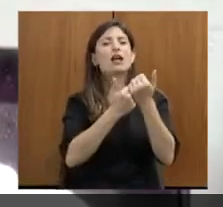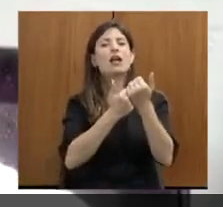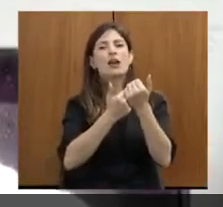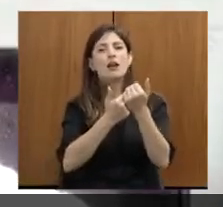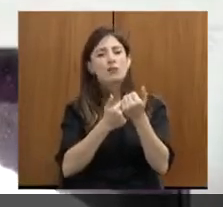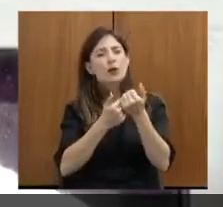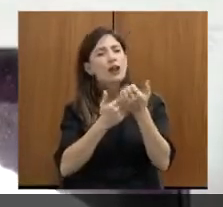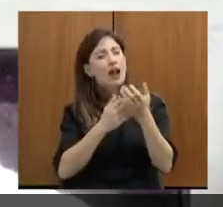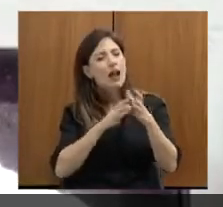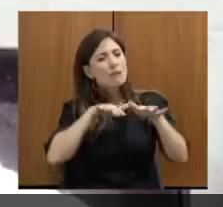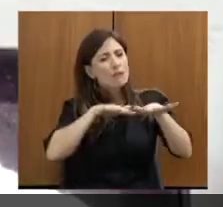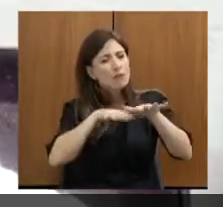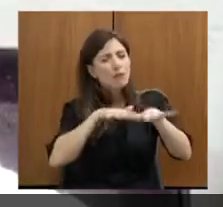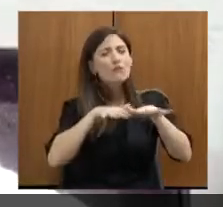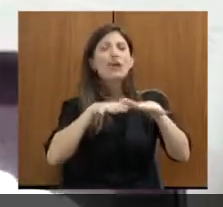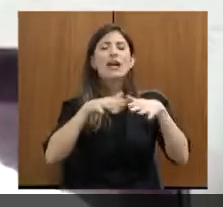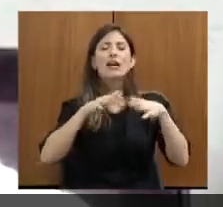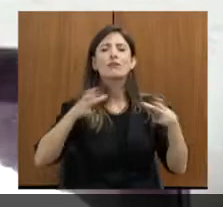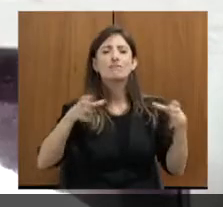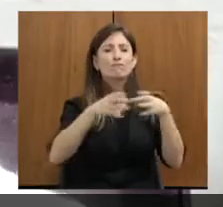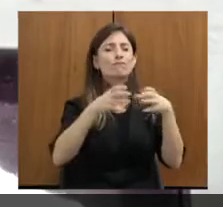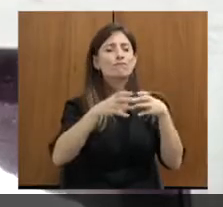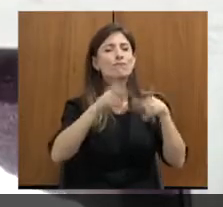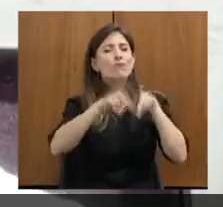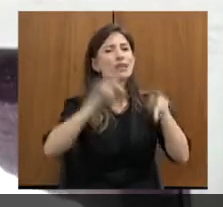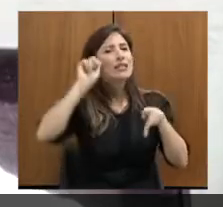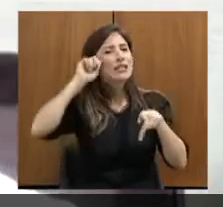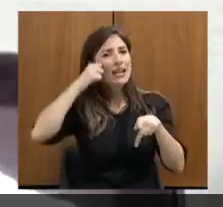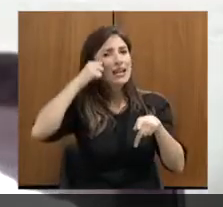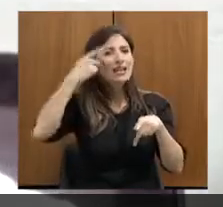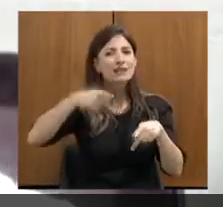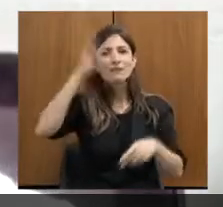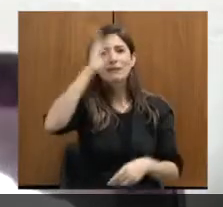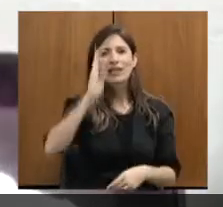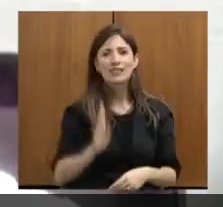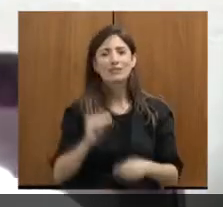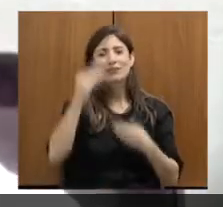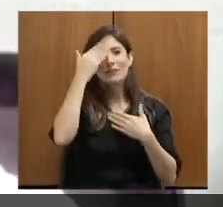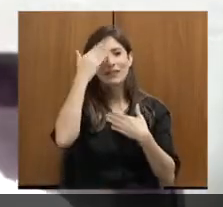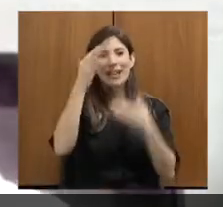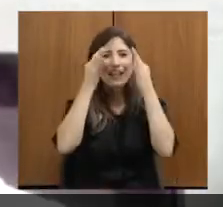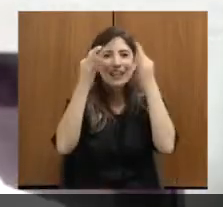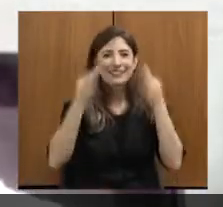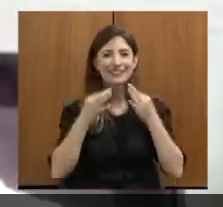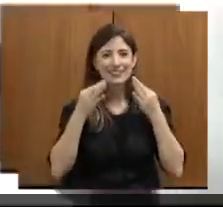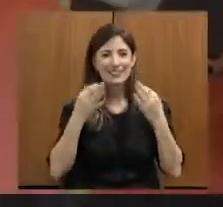e da atuação Negra nesse país pela Agradeço a vocês pela urgência